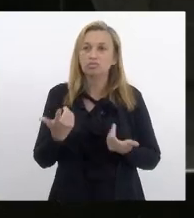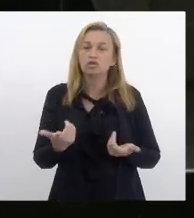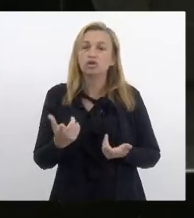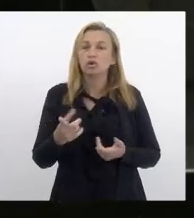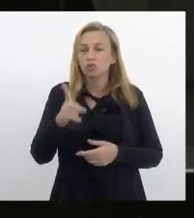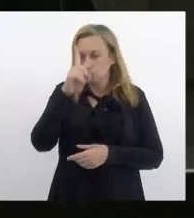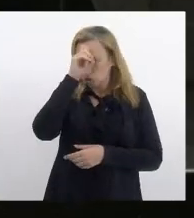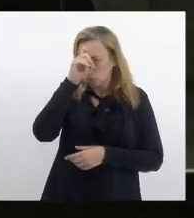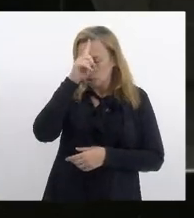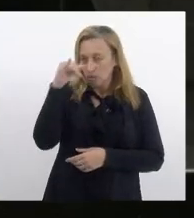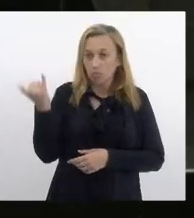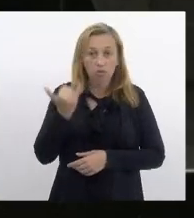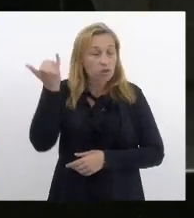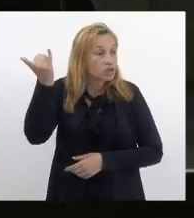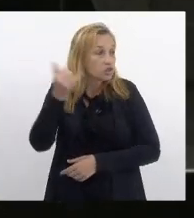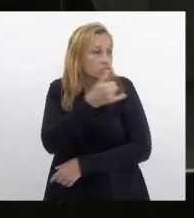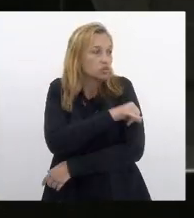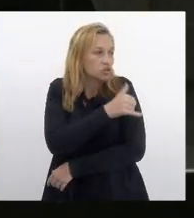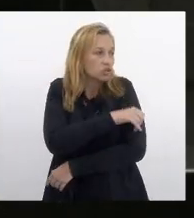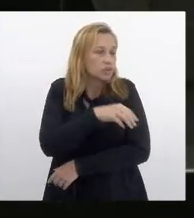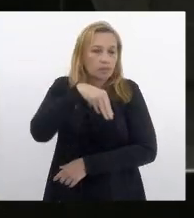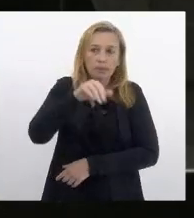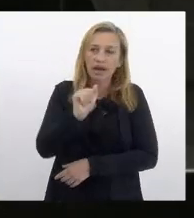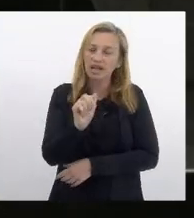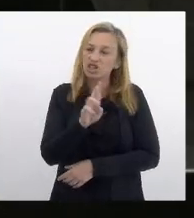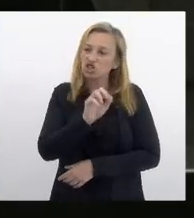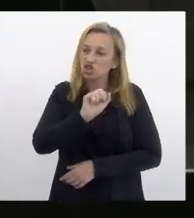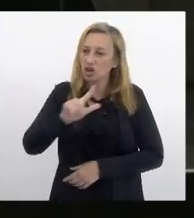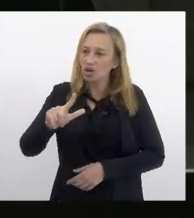Janeiro, lá em Marechal Hermes,